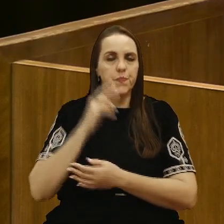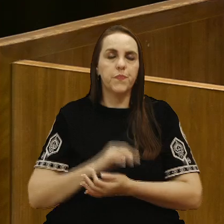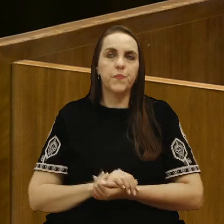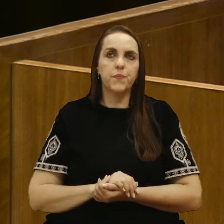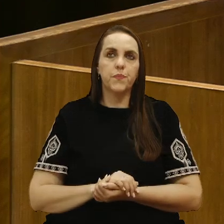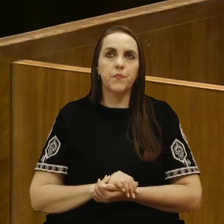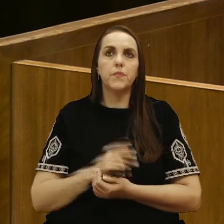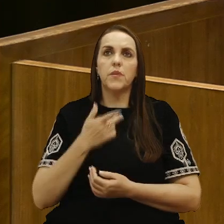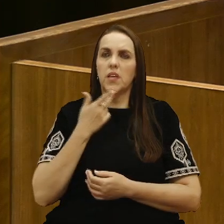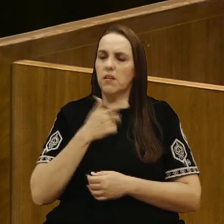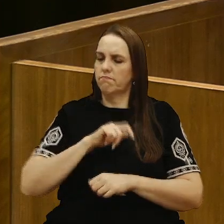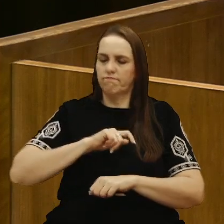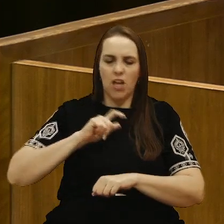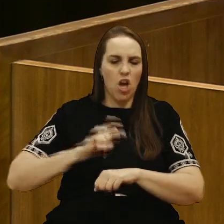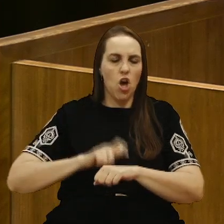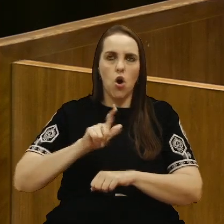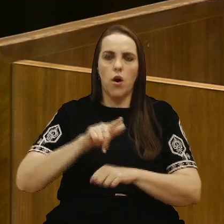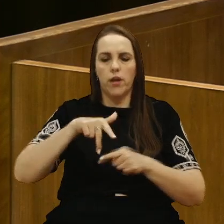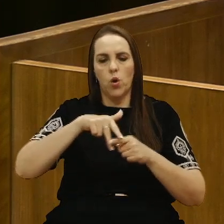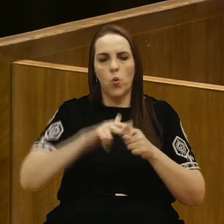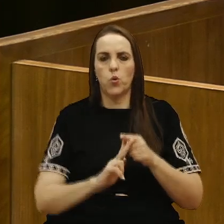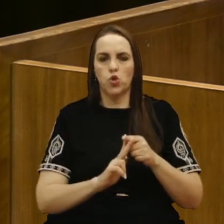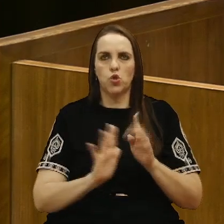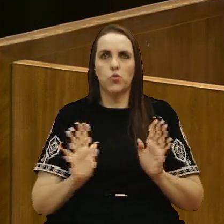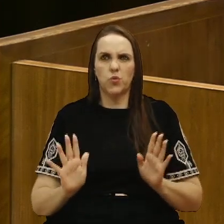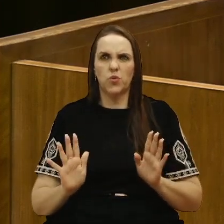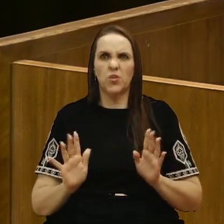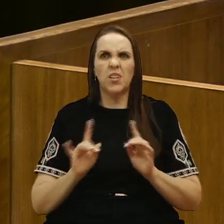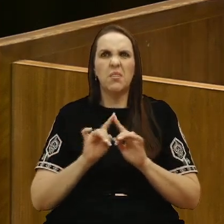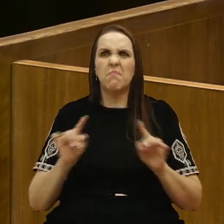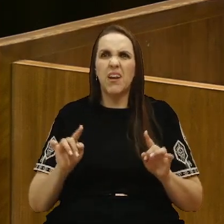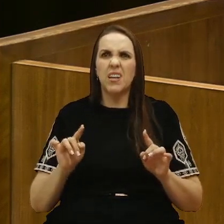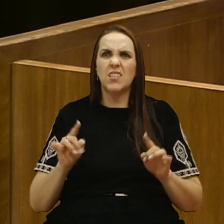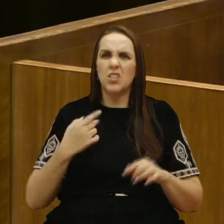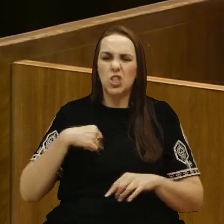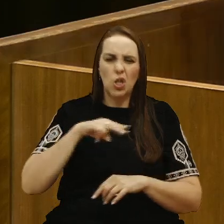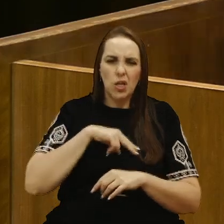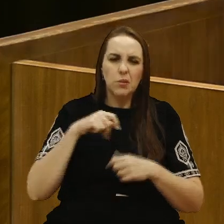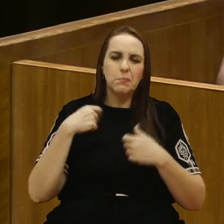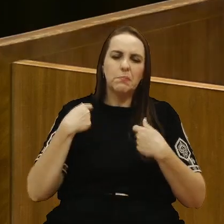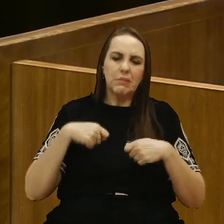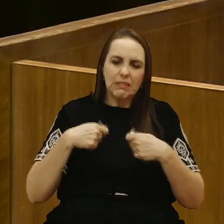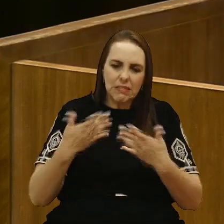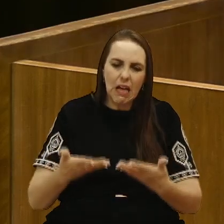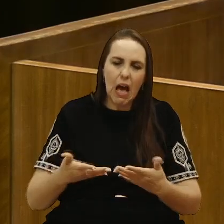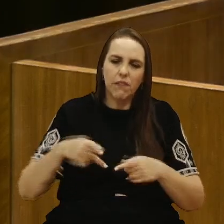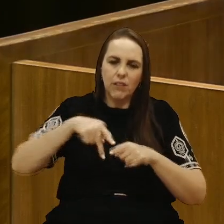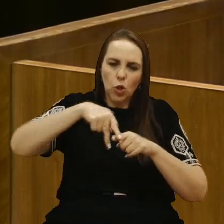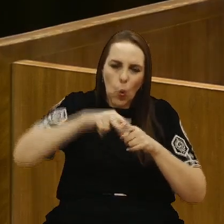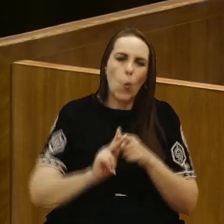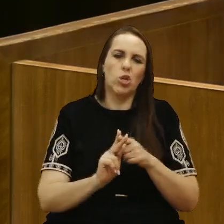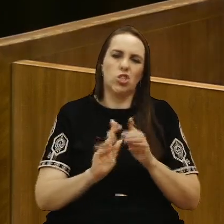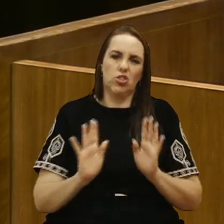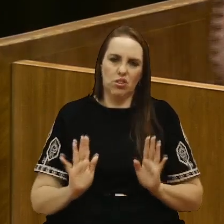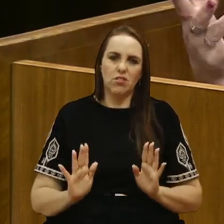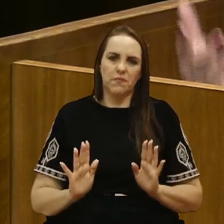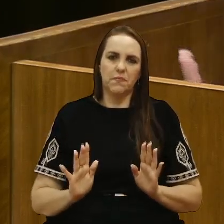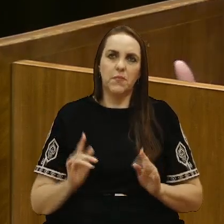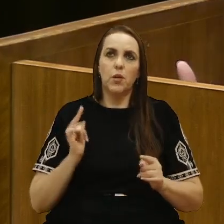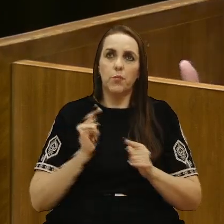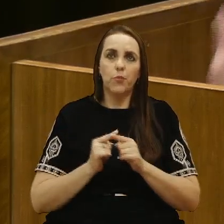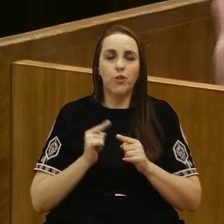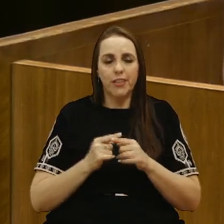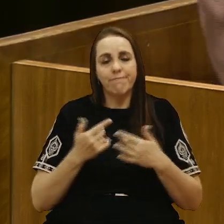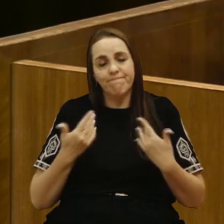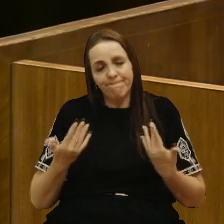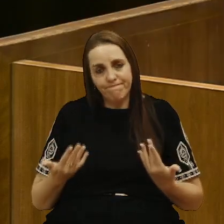e ele prontamente corrigiu. Mas a gente não precisava ter essa correção, porque, meu